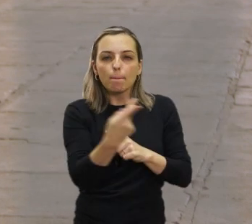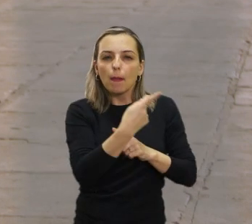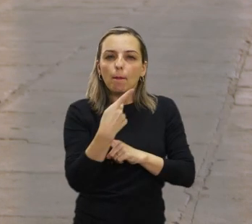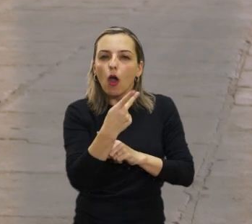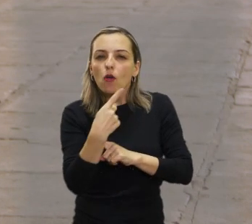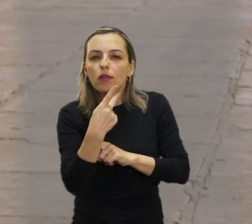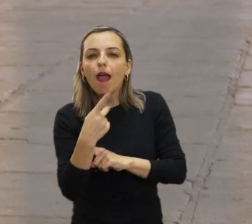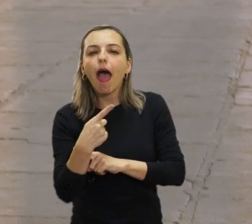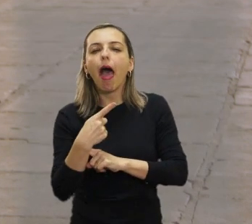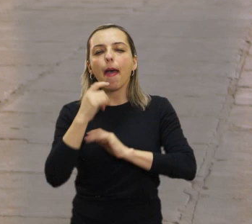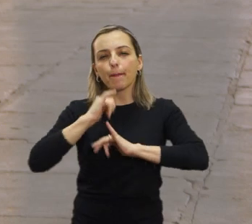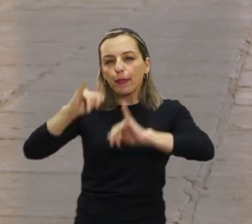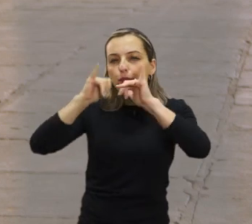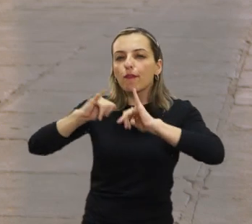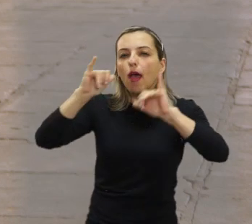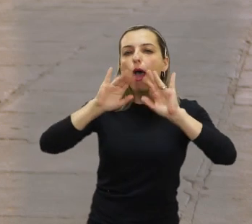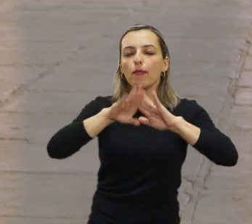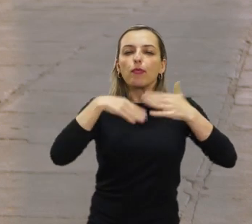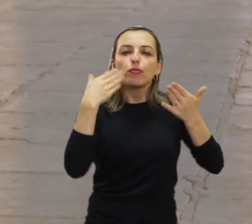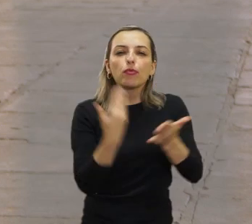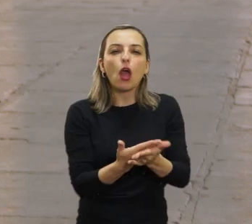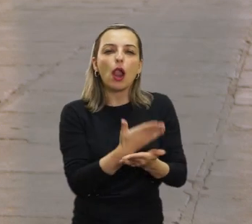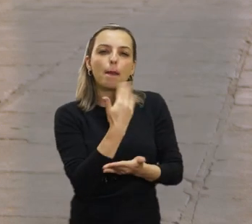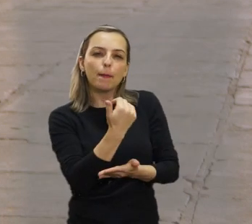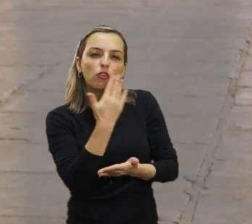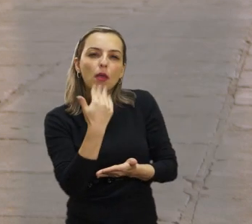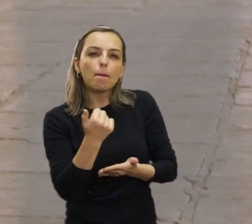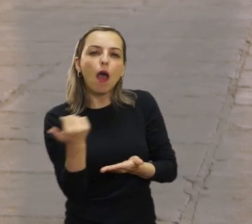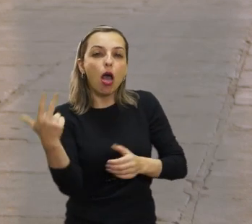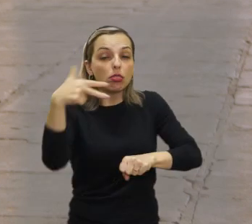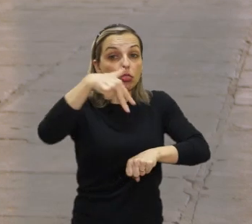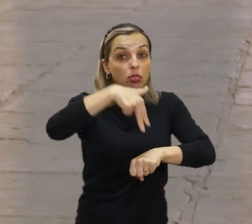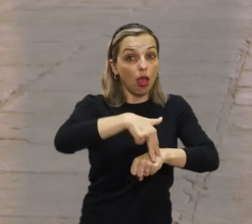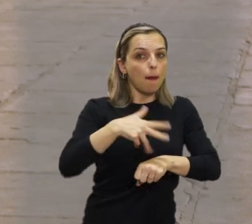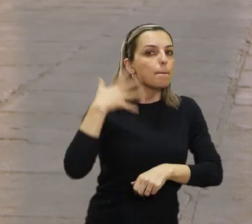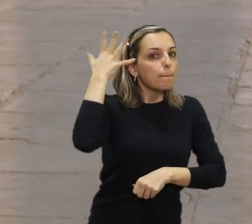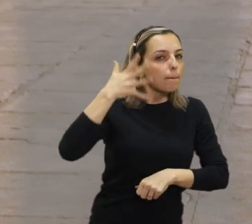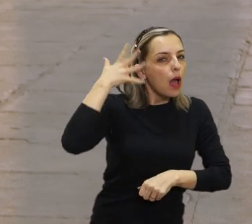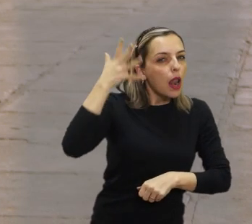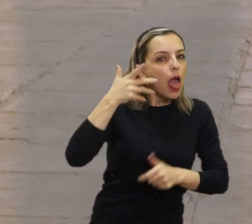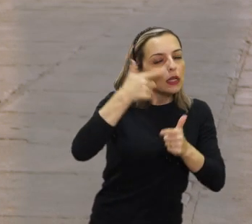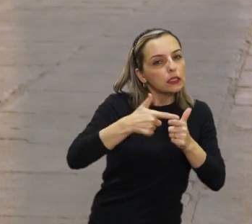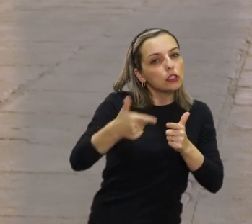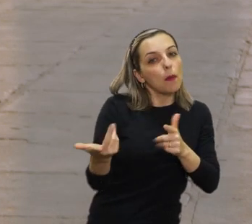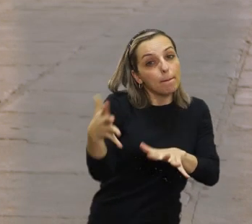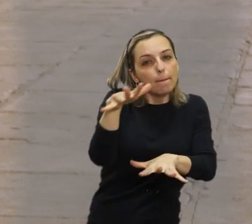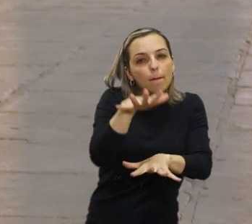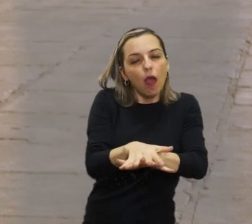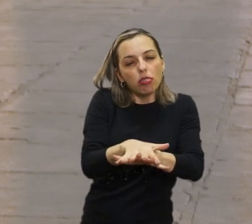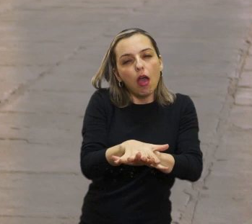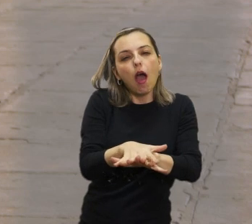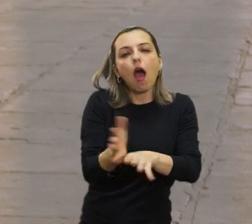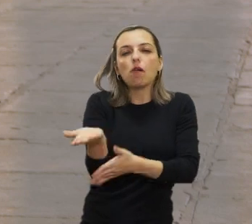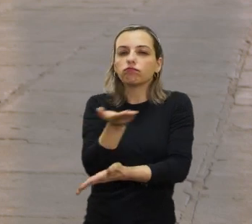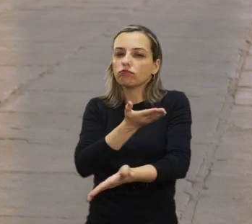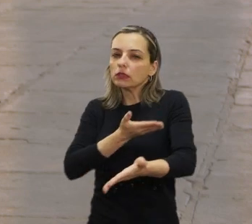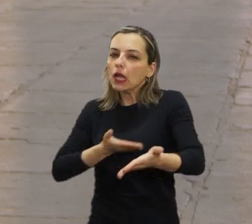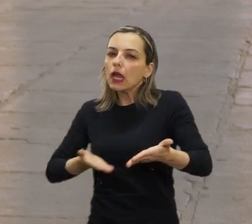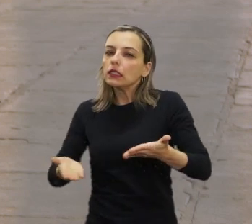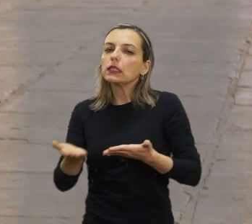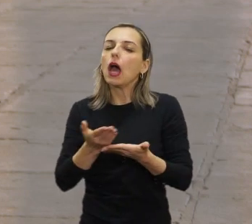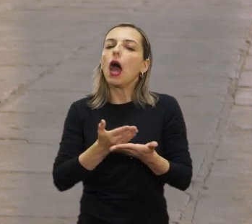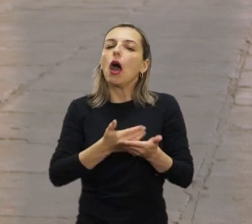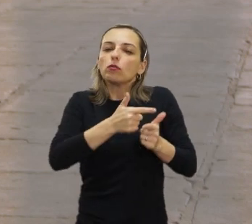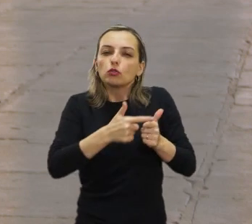começaram a nos procurar, saíram matérias, começaram a me procurar para conversar em escolas, falar